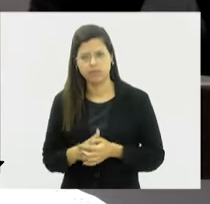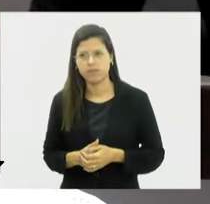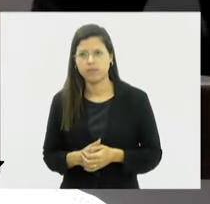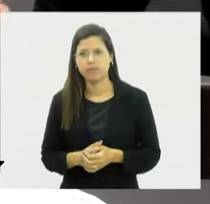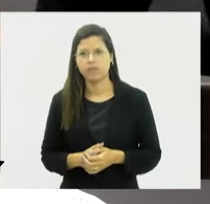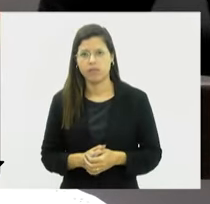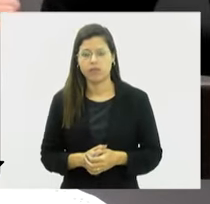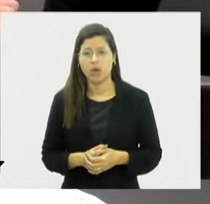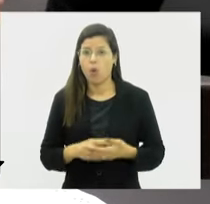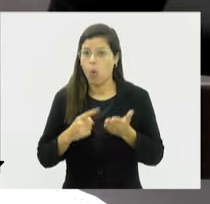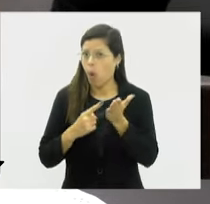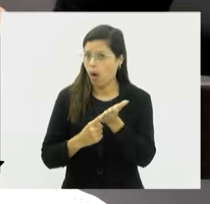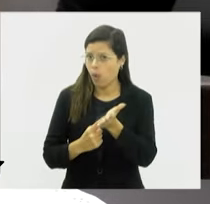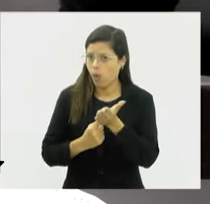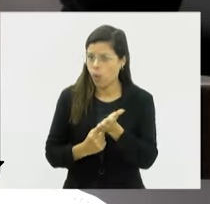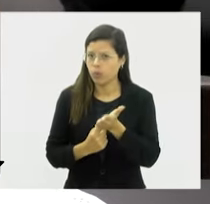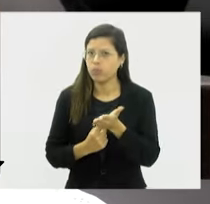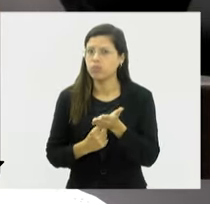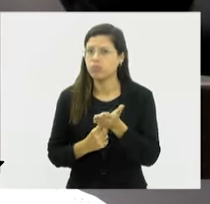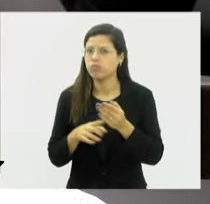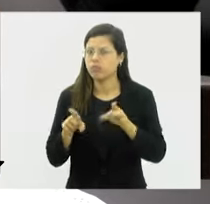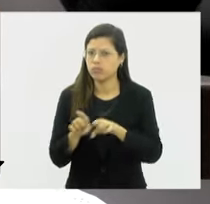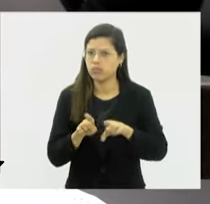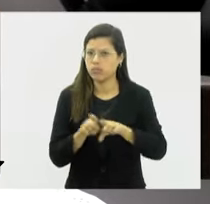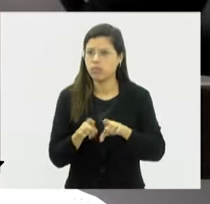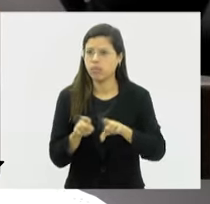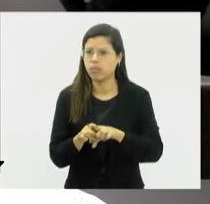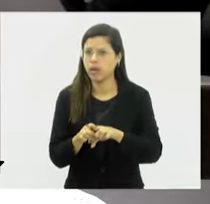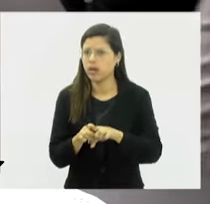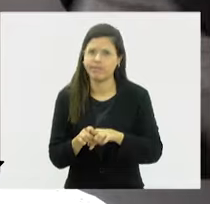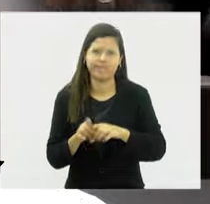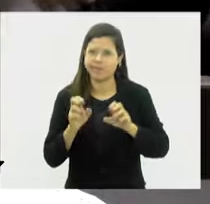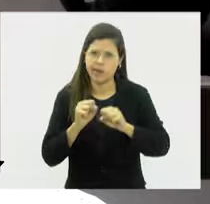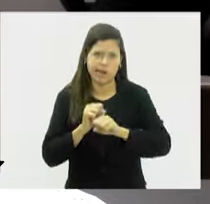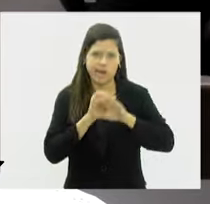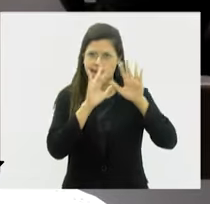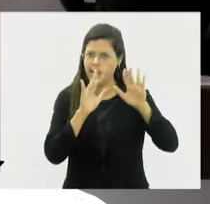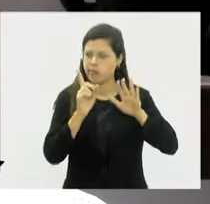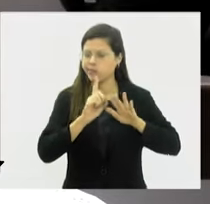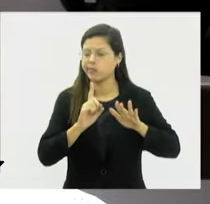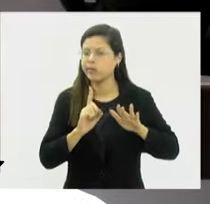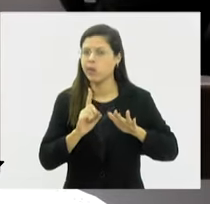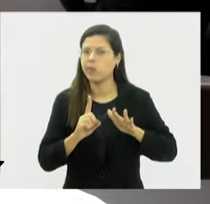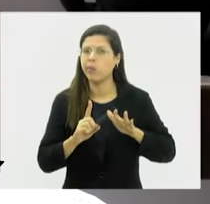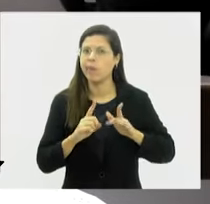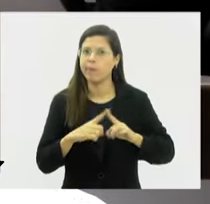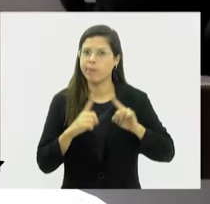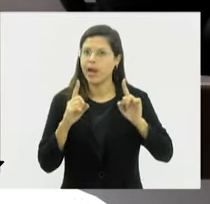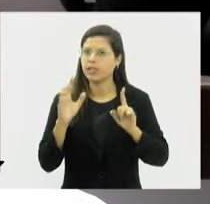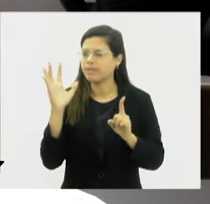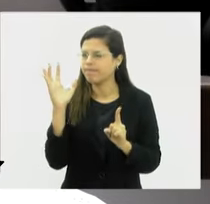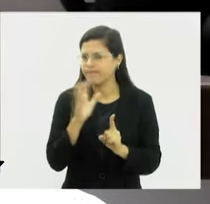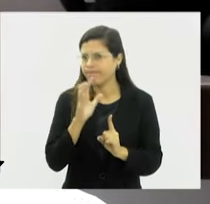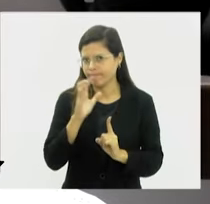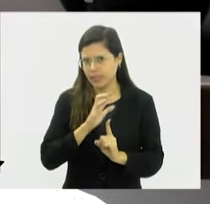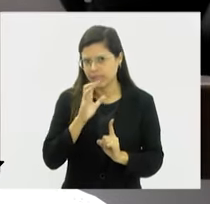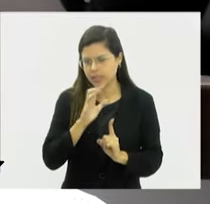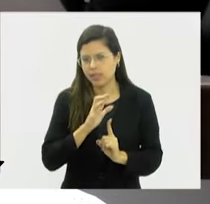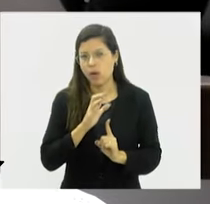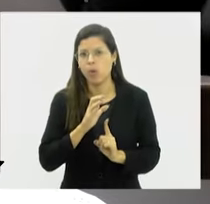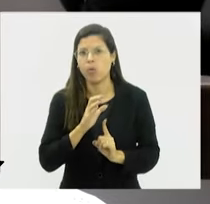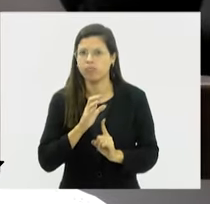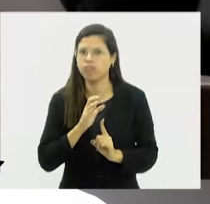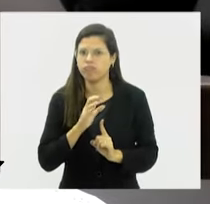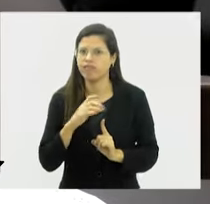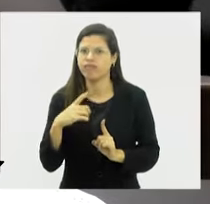o acordo, também o que vem de contrapartida disso, não ficou claro nos jornais, mas a pressão já